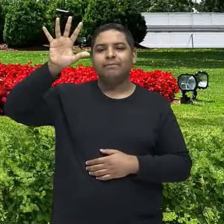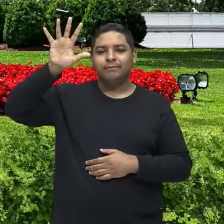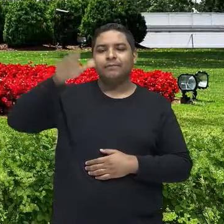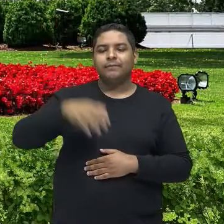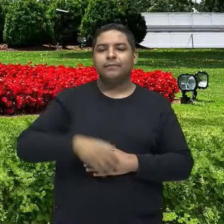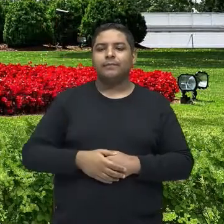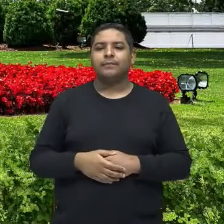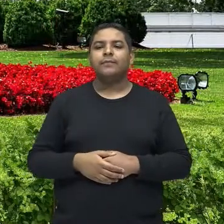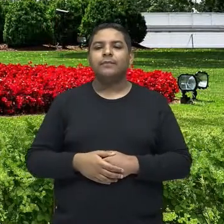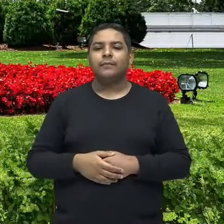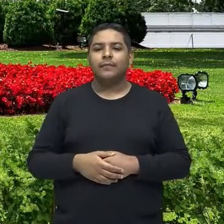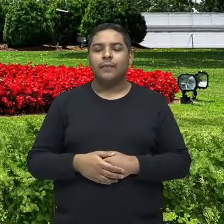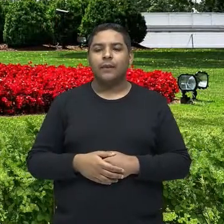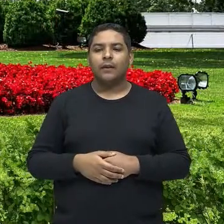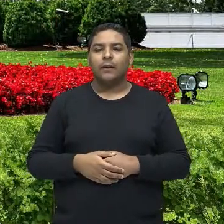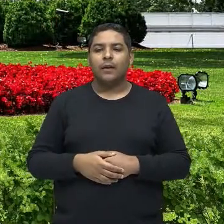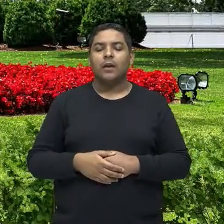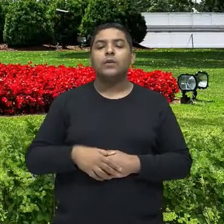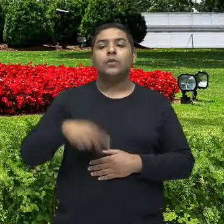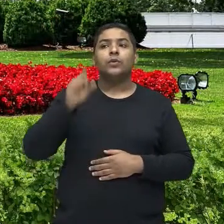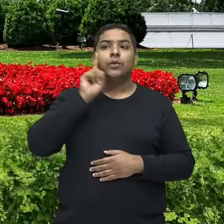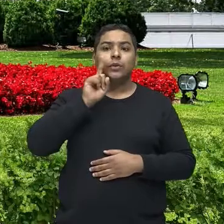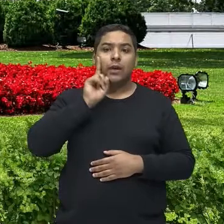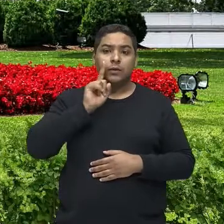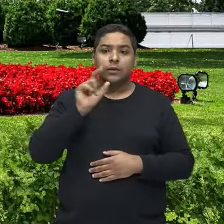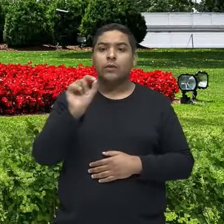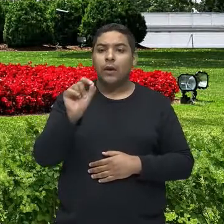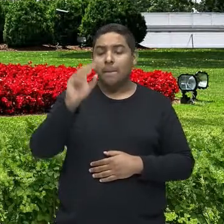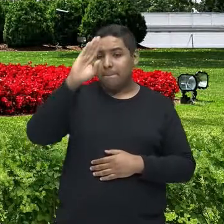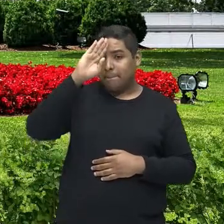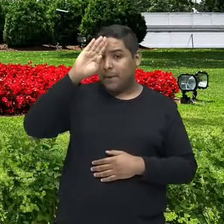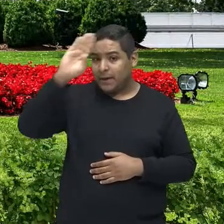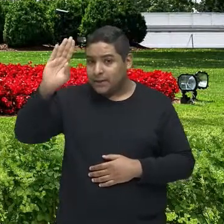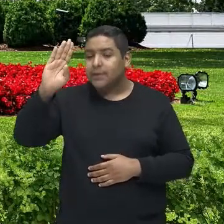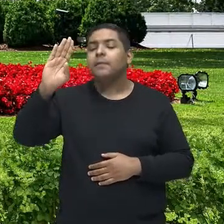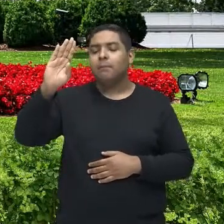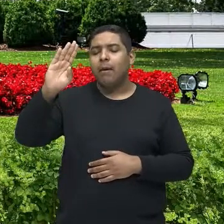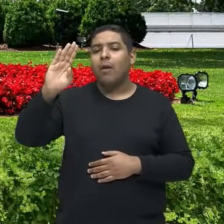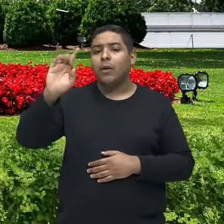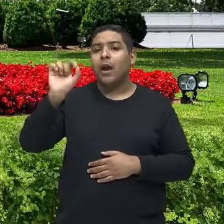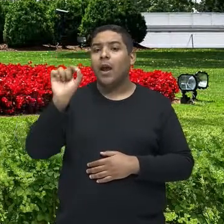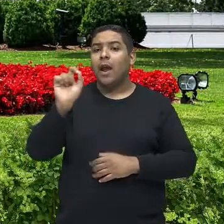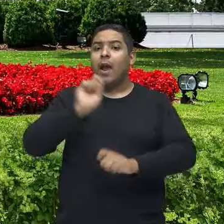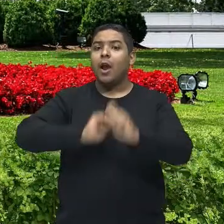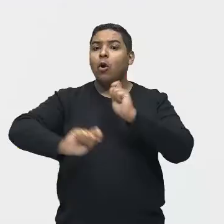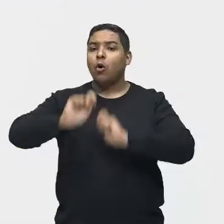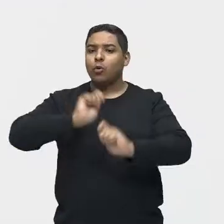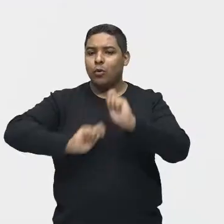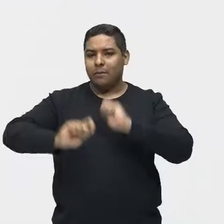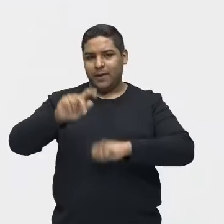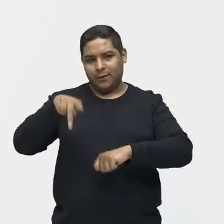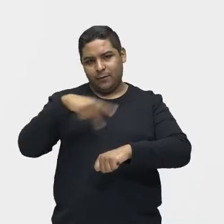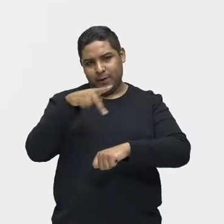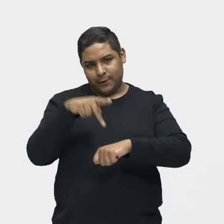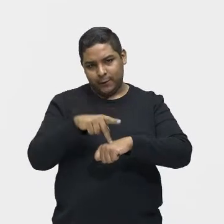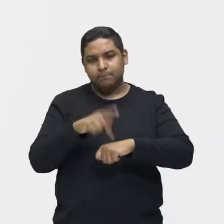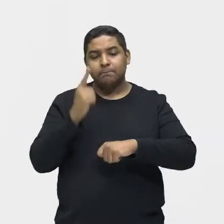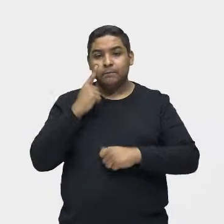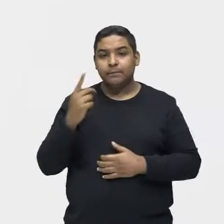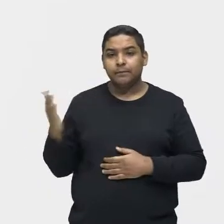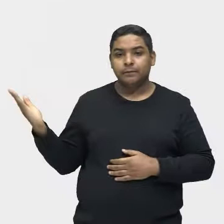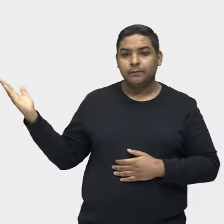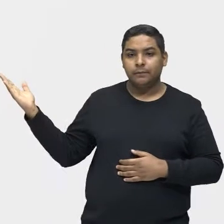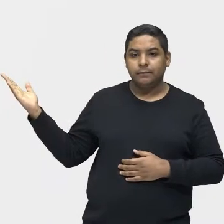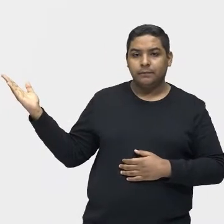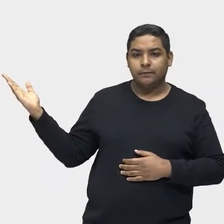Nordeste dos Estados Unidos da América vai ser o principal centro financeiro do país. Olha só, esse centro